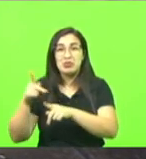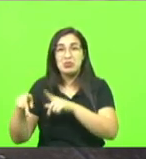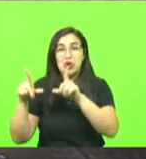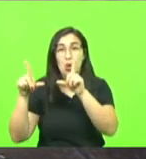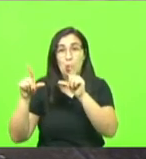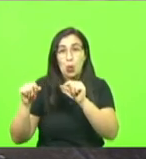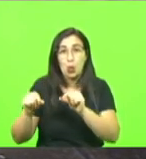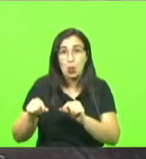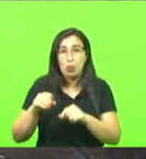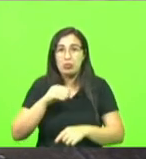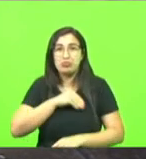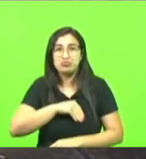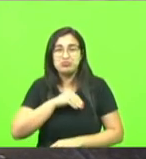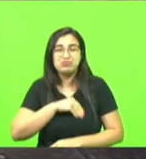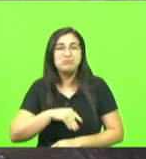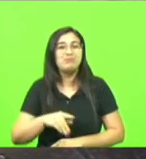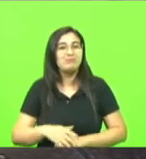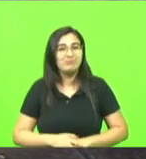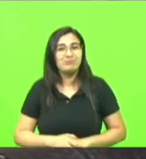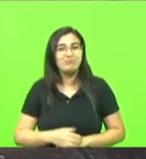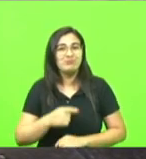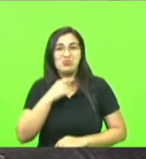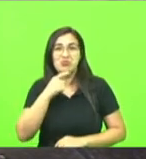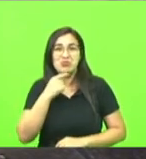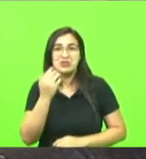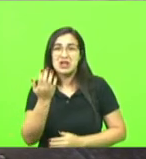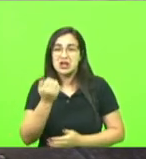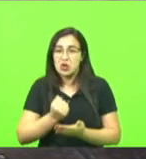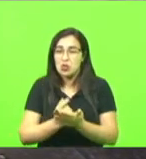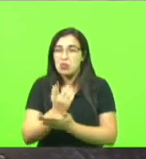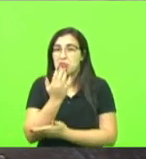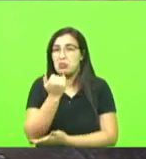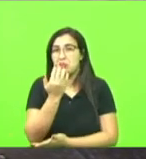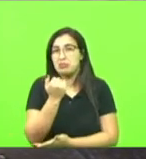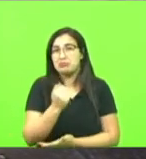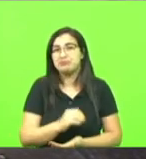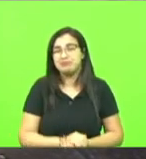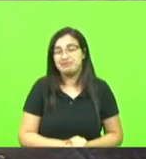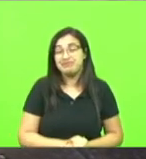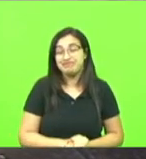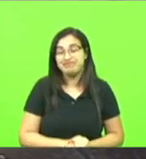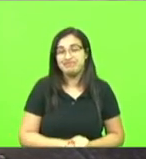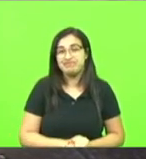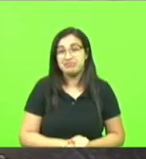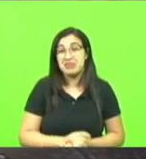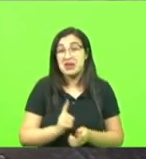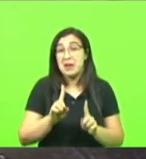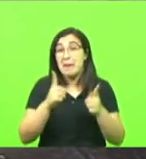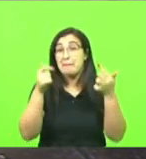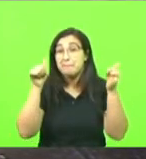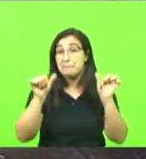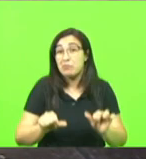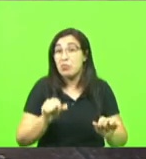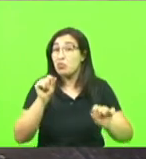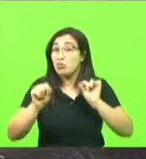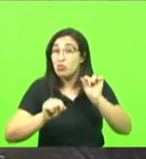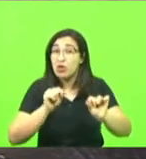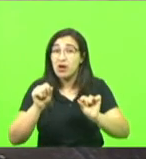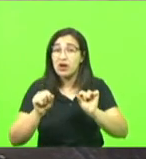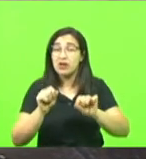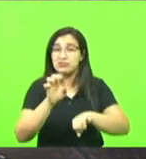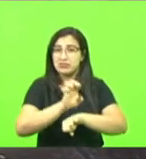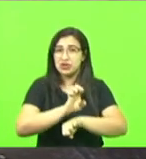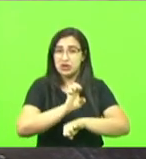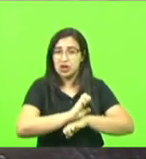bolso para se alimentar. E o fator mais cruel disso tudo é que o Estado